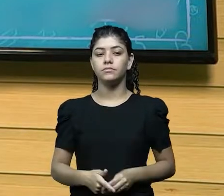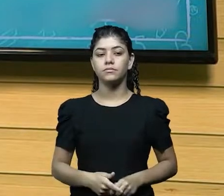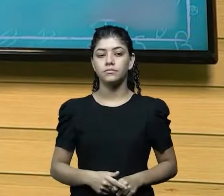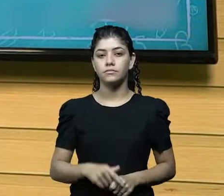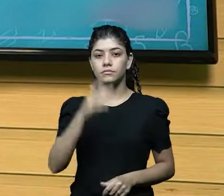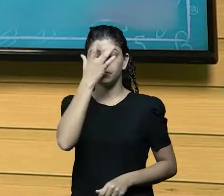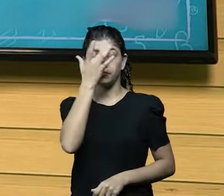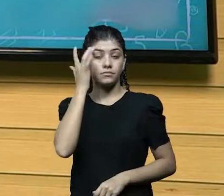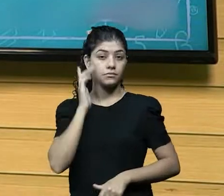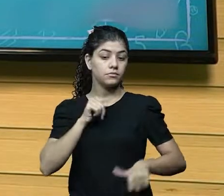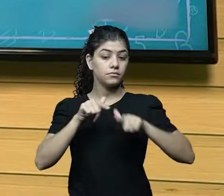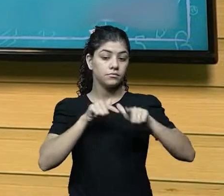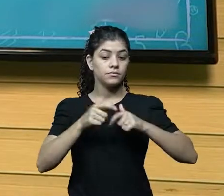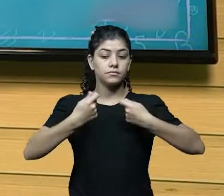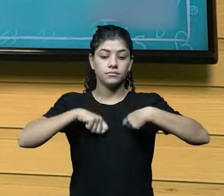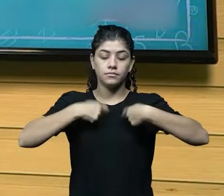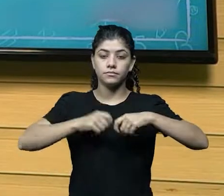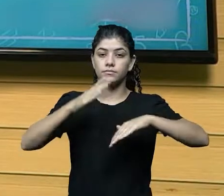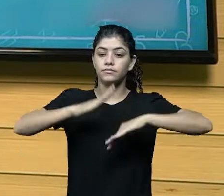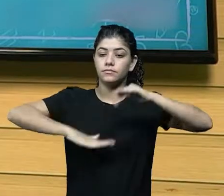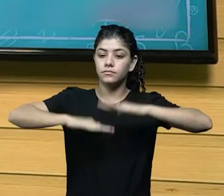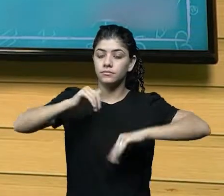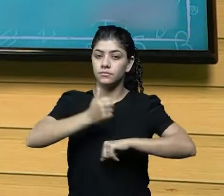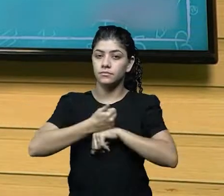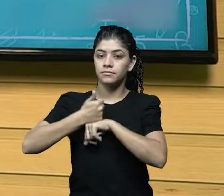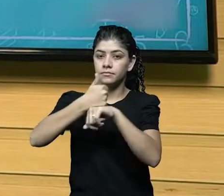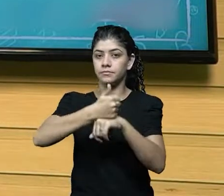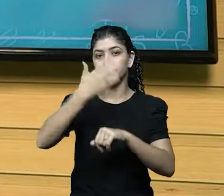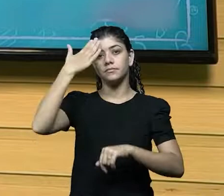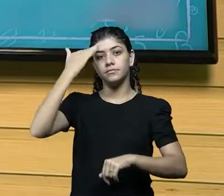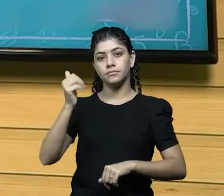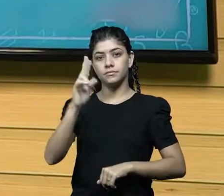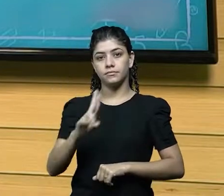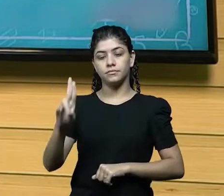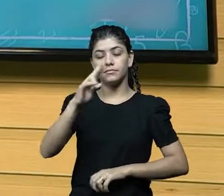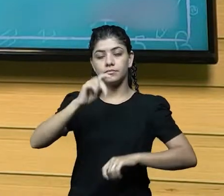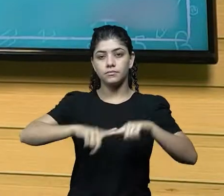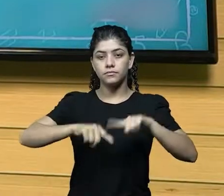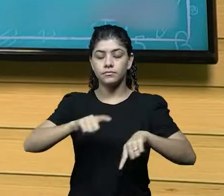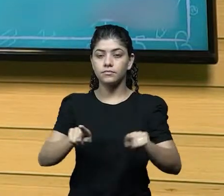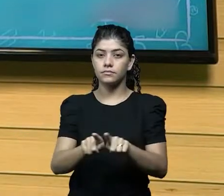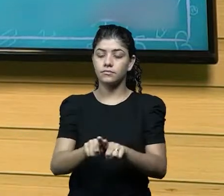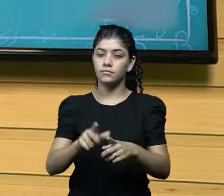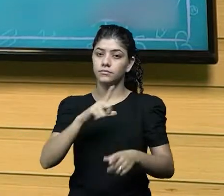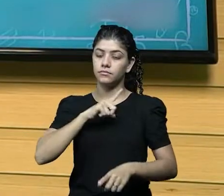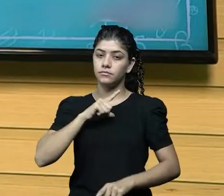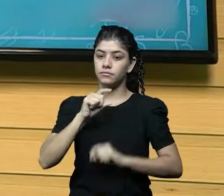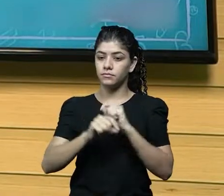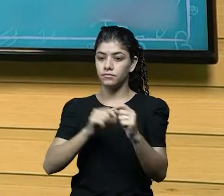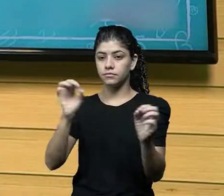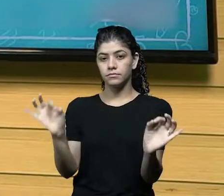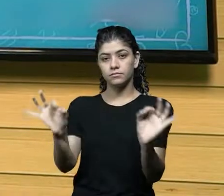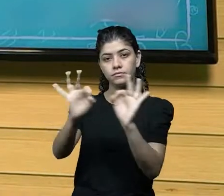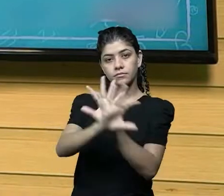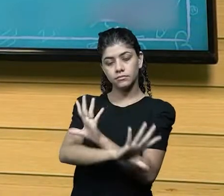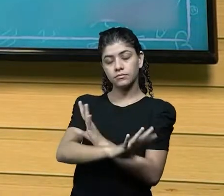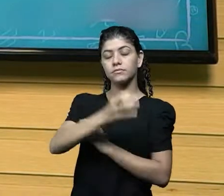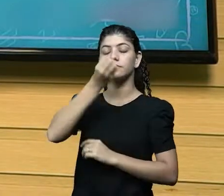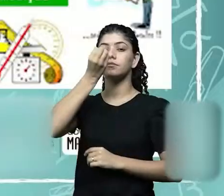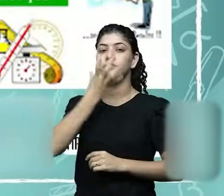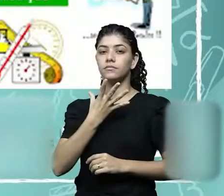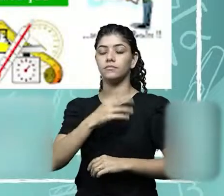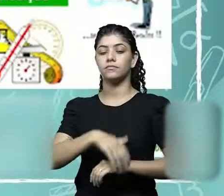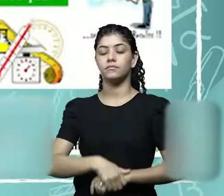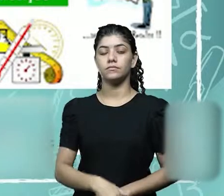pessoa qualificada, que saiba usar o equipamento, para daí sim nós termos o nosso resultado